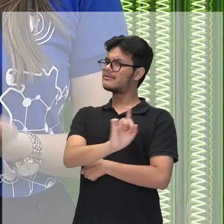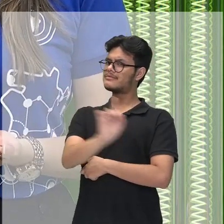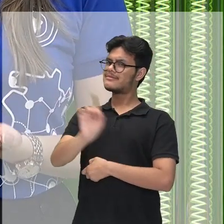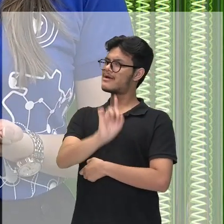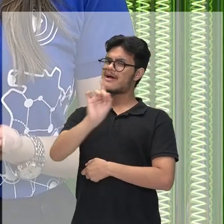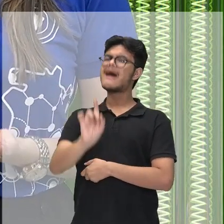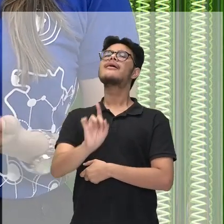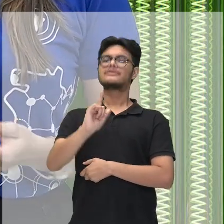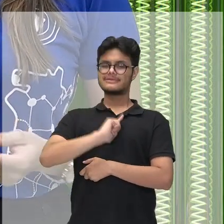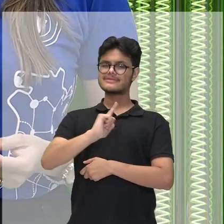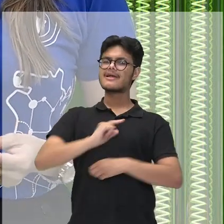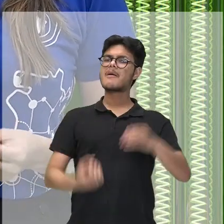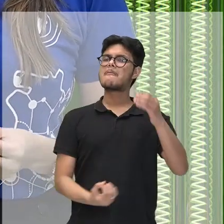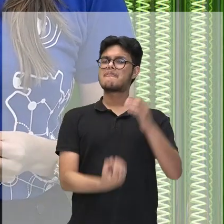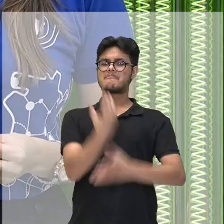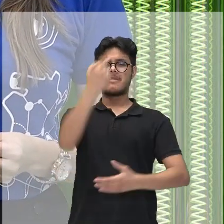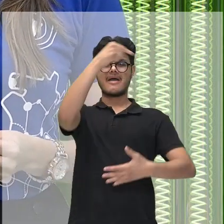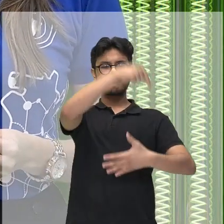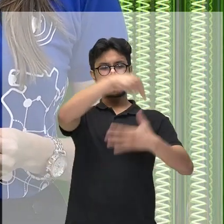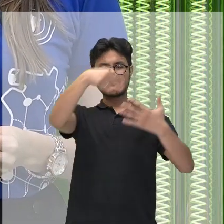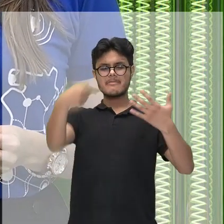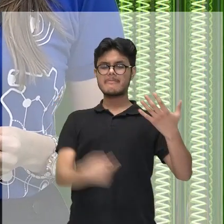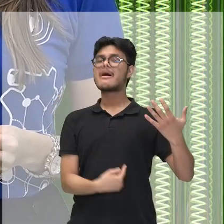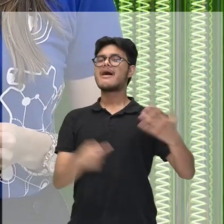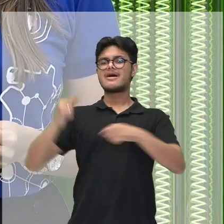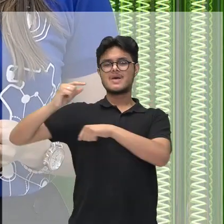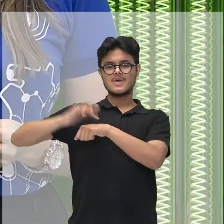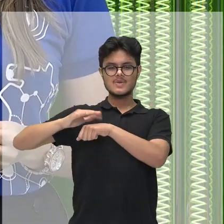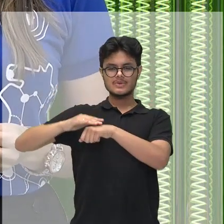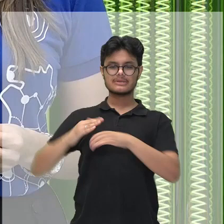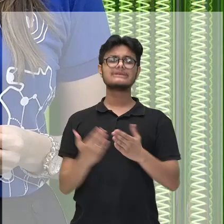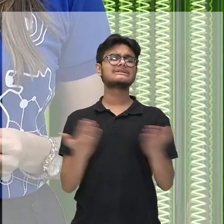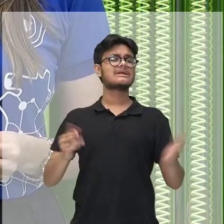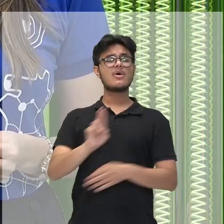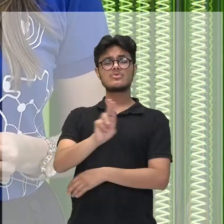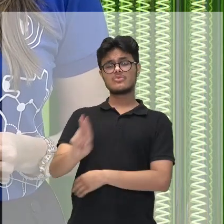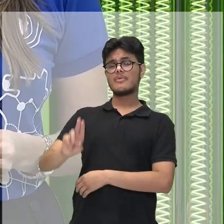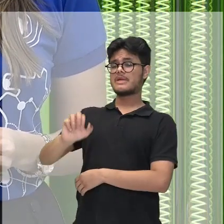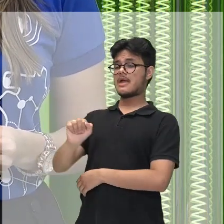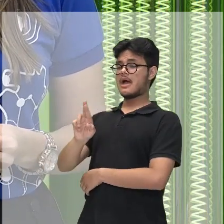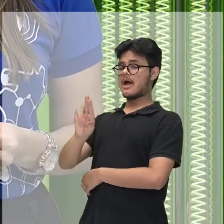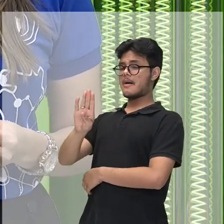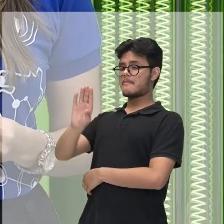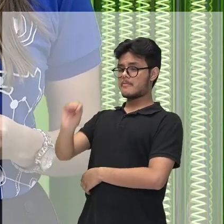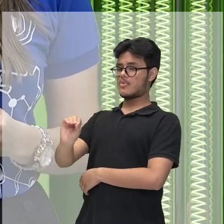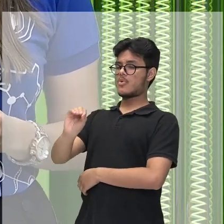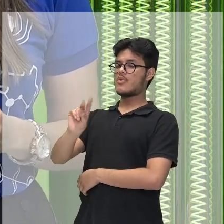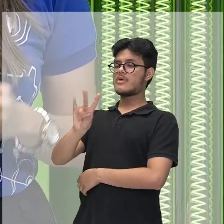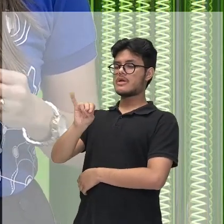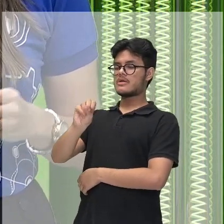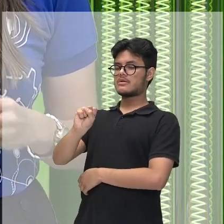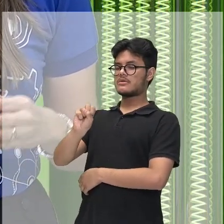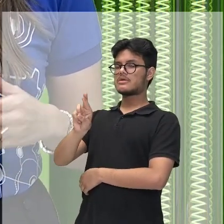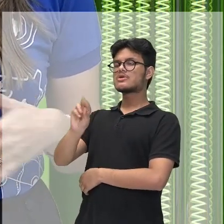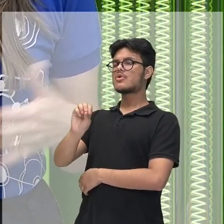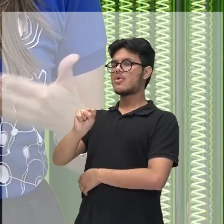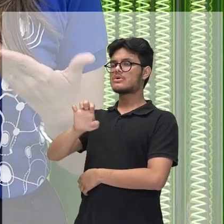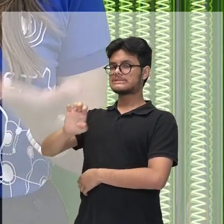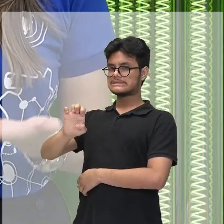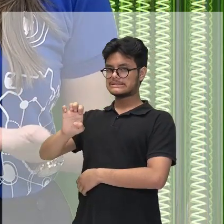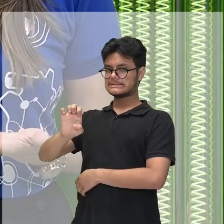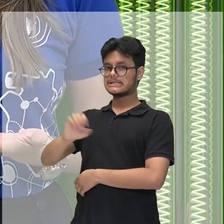outras doenças. E daí vem o termo arboviroses, que vocês já devem ter ouvido. Ultimamente a gente